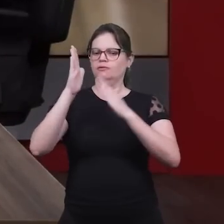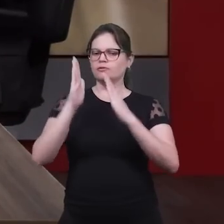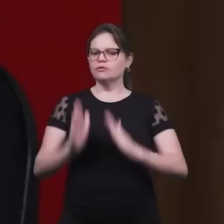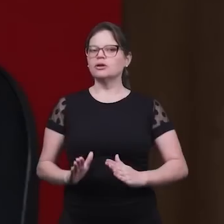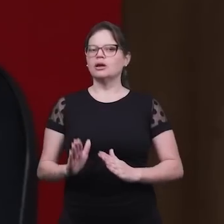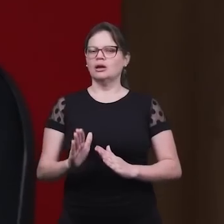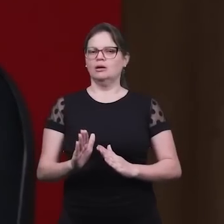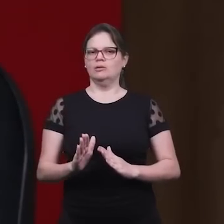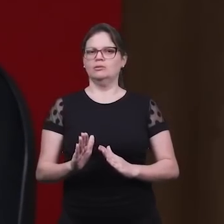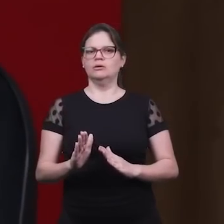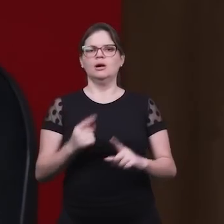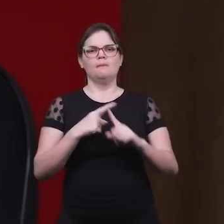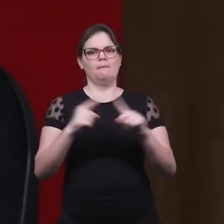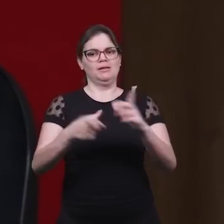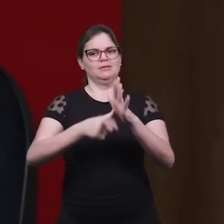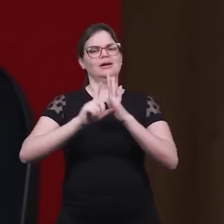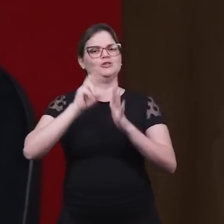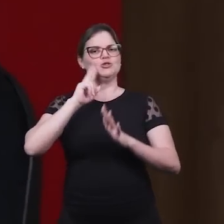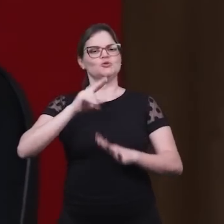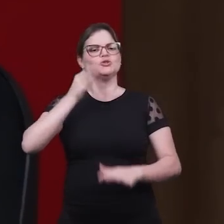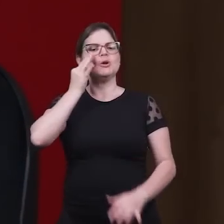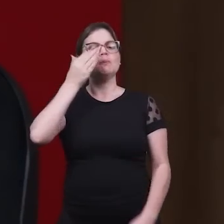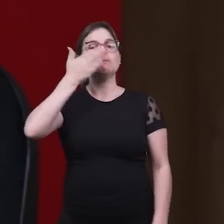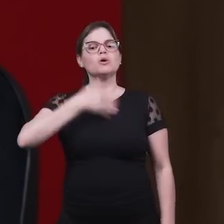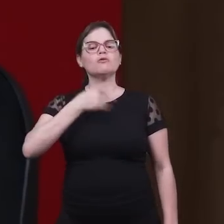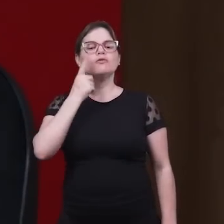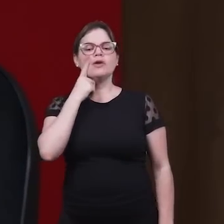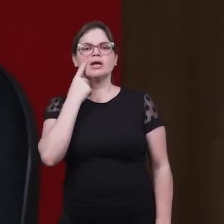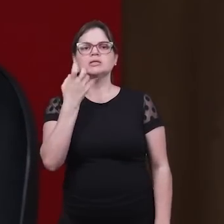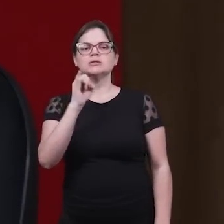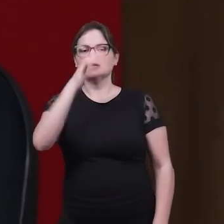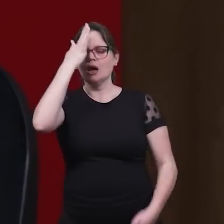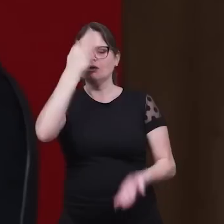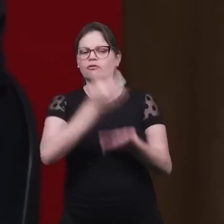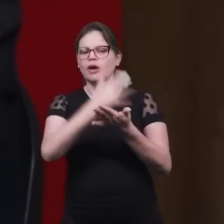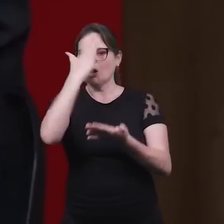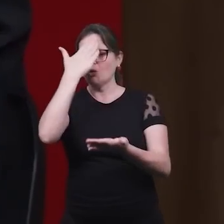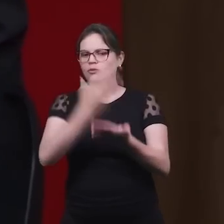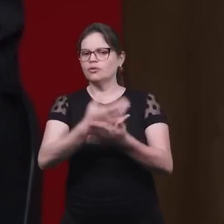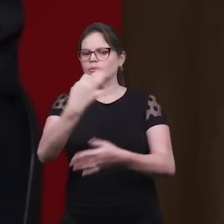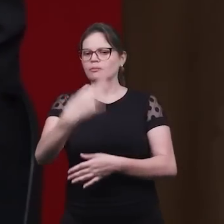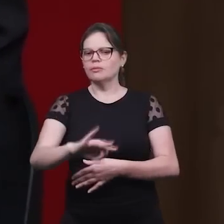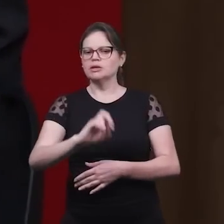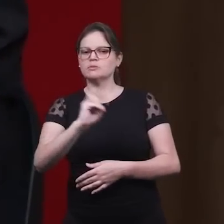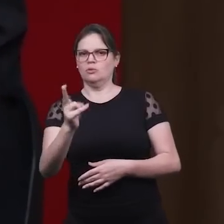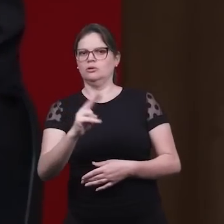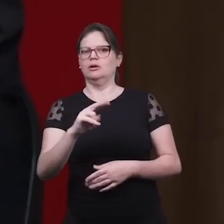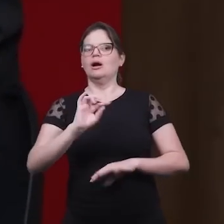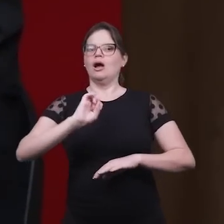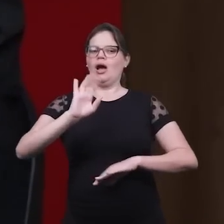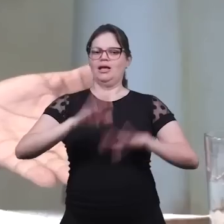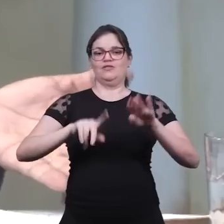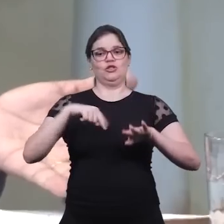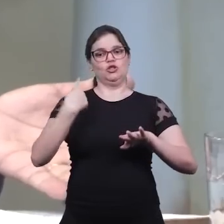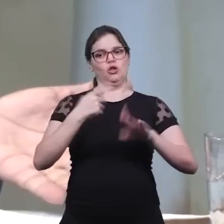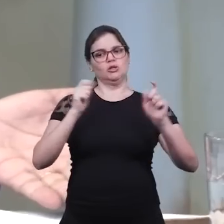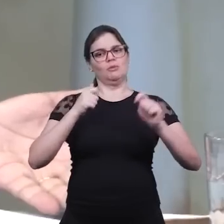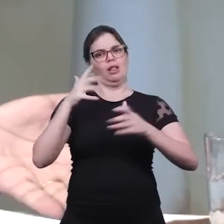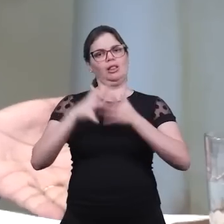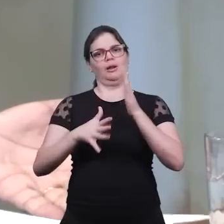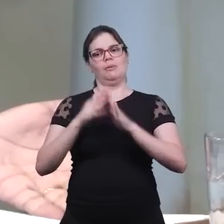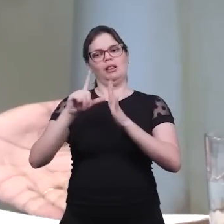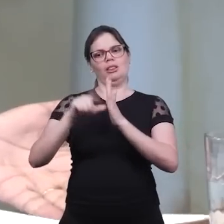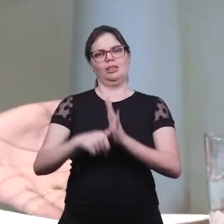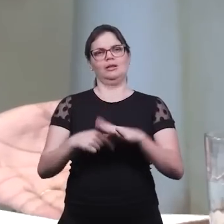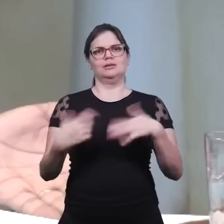nós atrasamos. O homem atrasa a bênção, né? Aí atrasou agora 38 anos. Ian, quem vai explicar o negócio disso aqui,